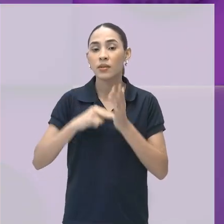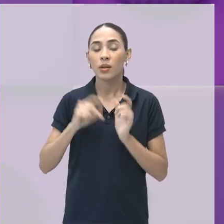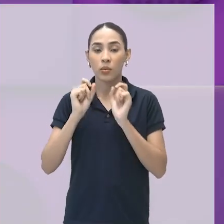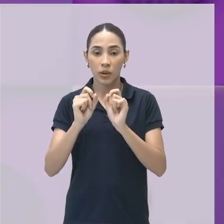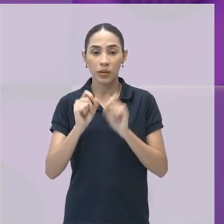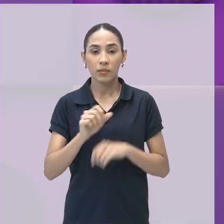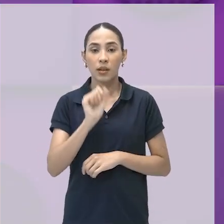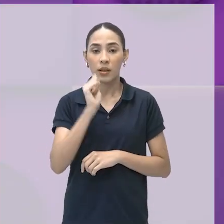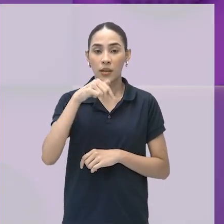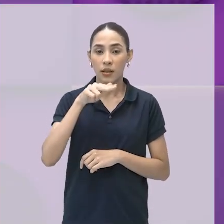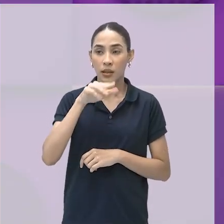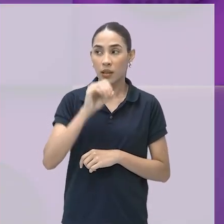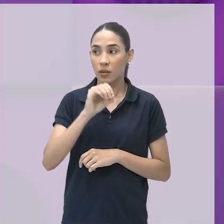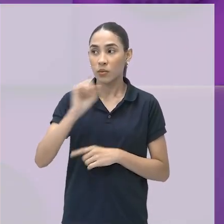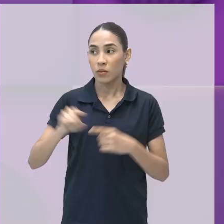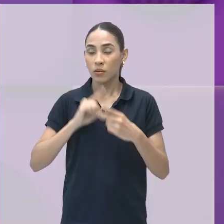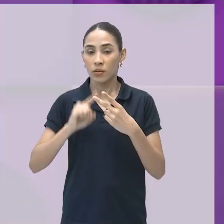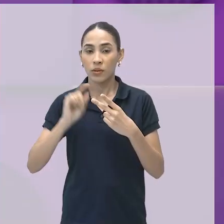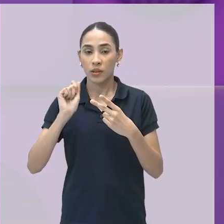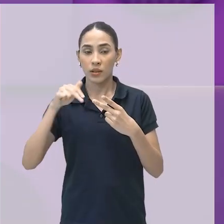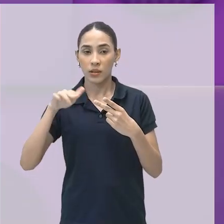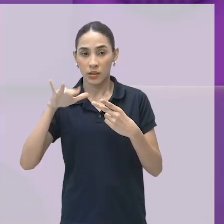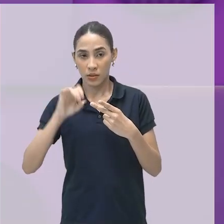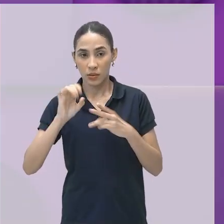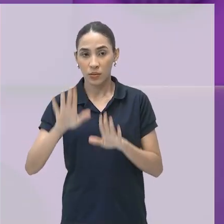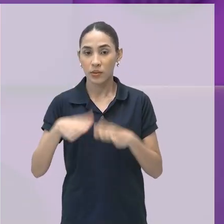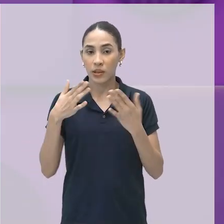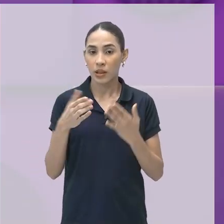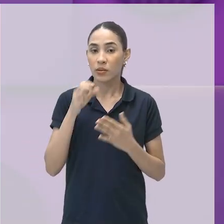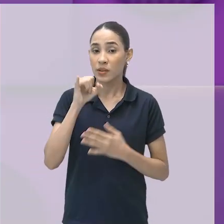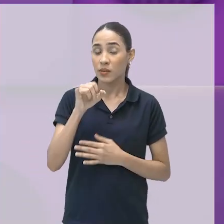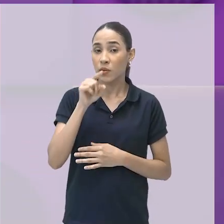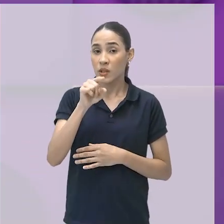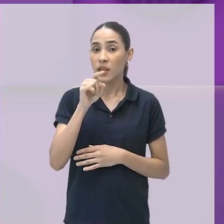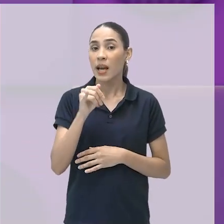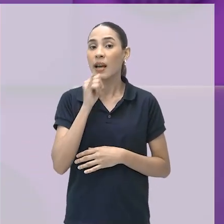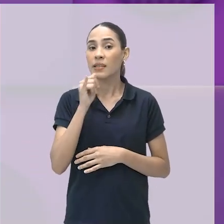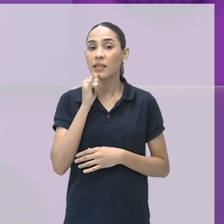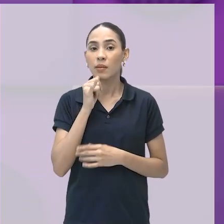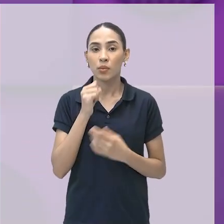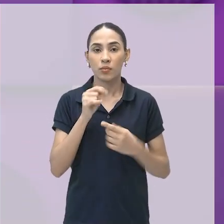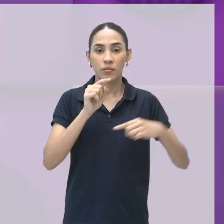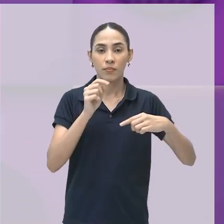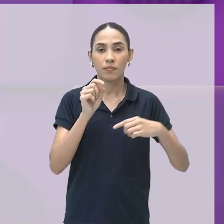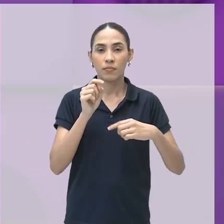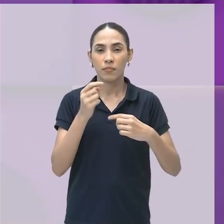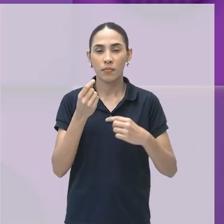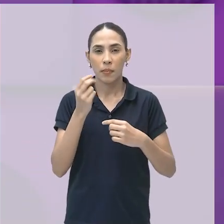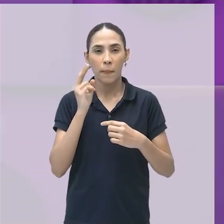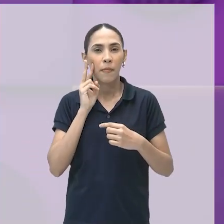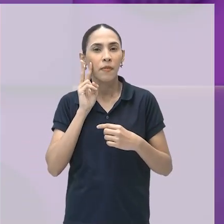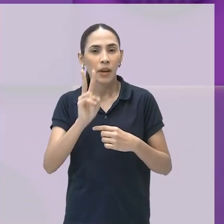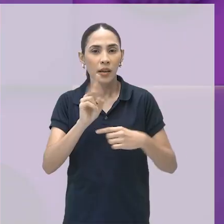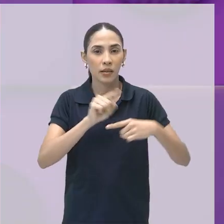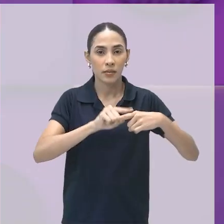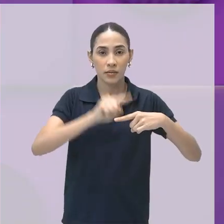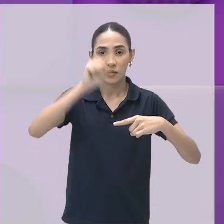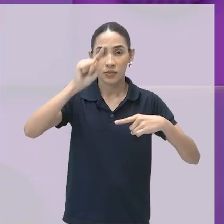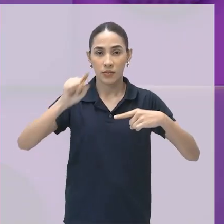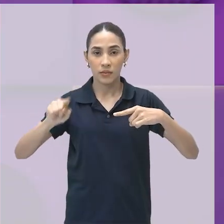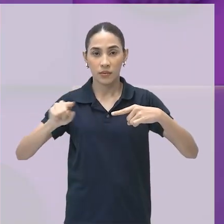significa ângulo, ângulo, né? Então, se você pegar 2 triângulos que